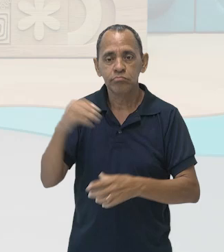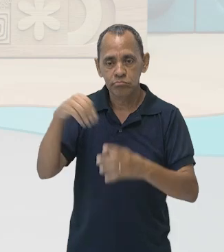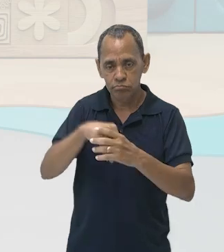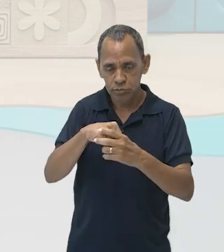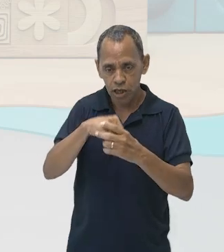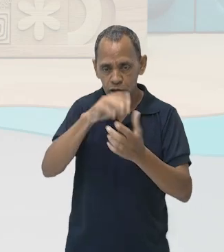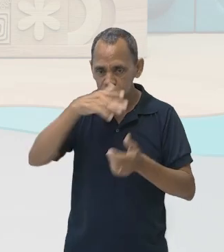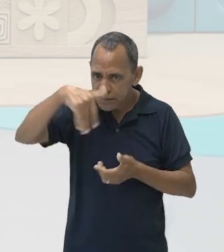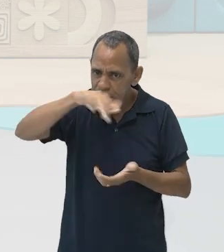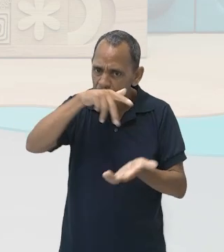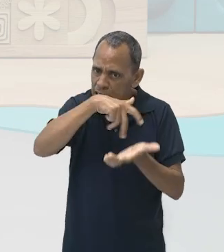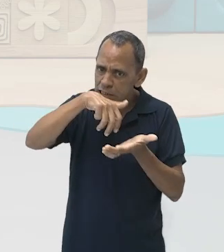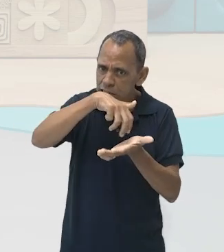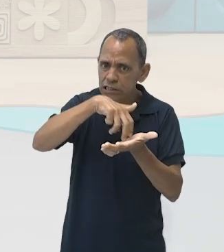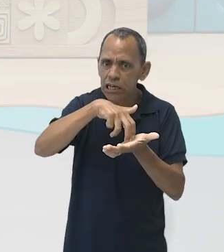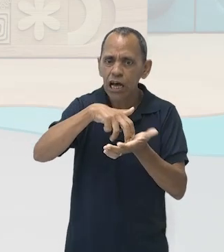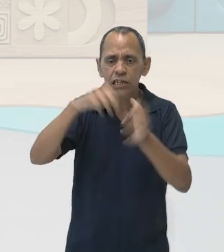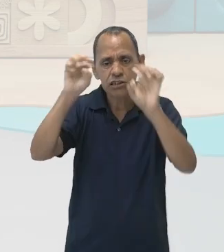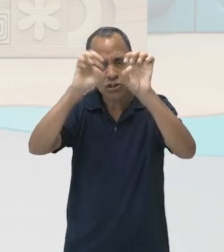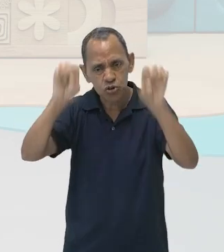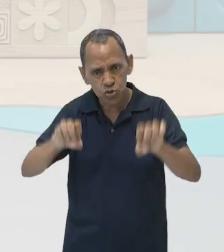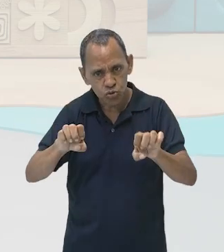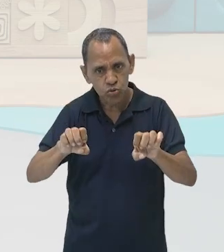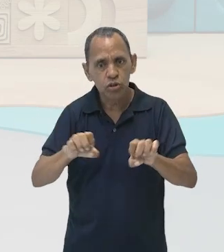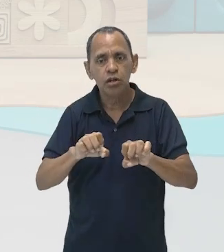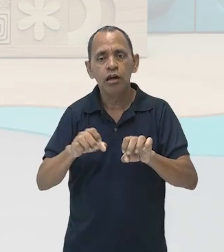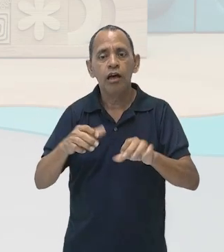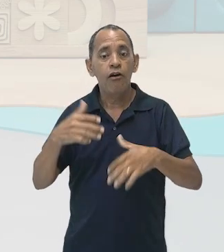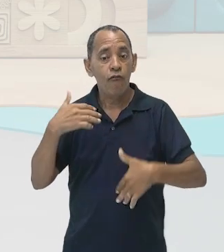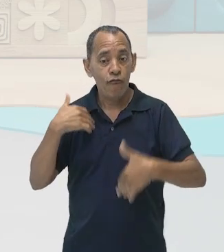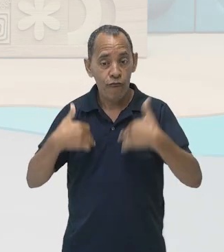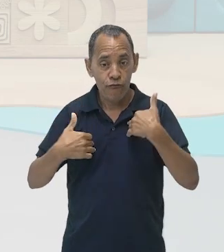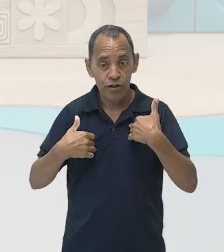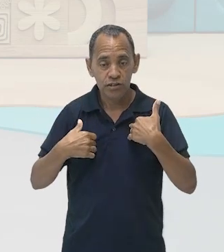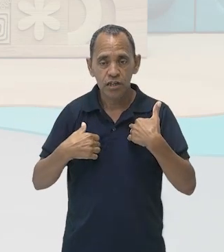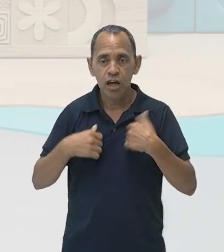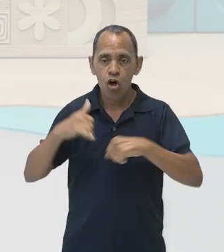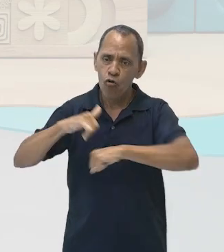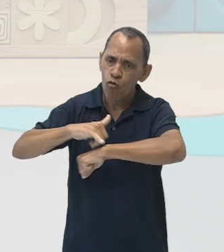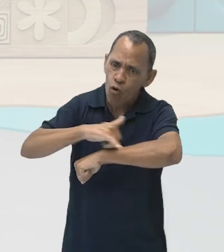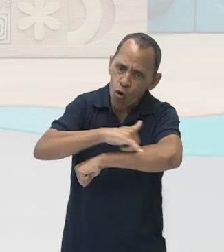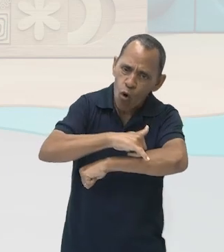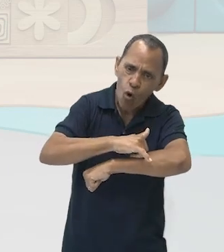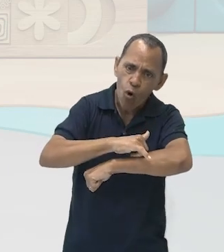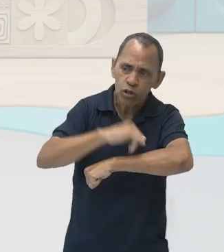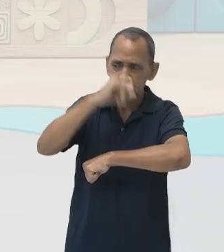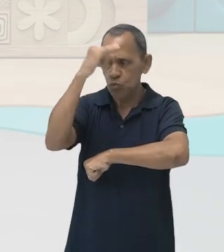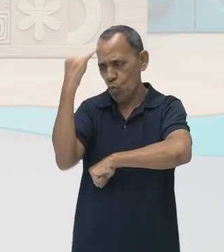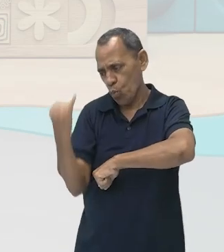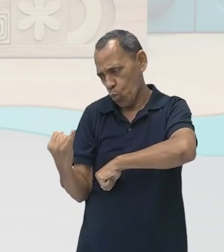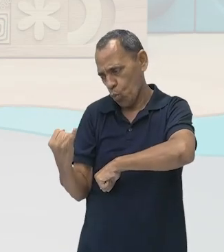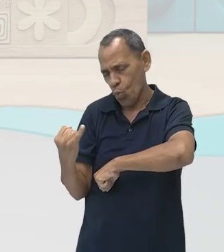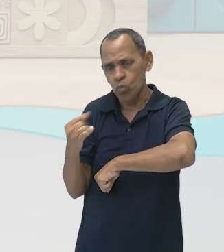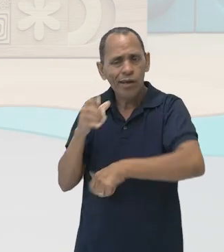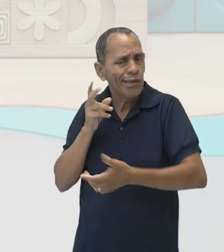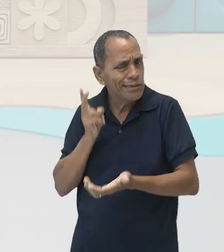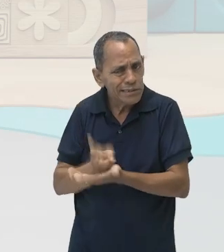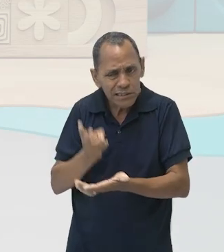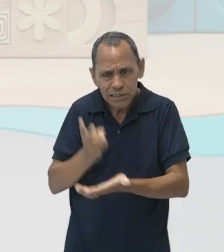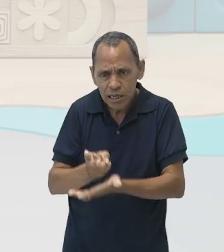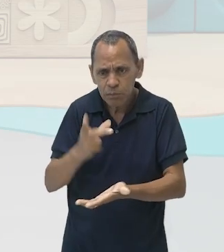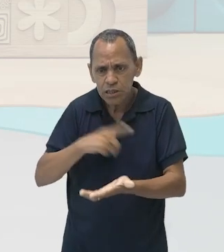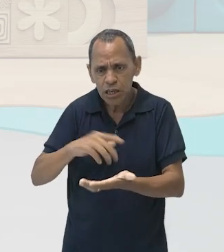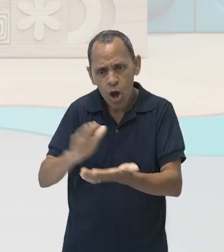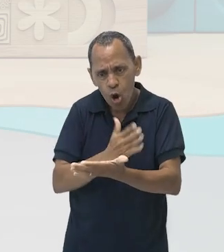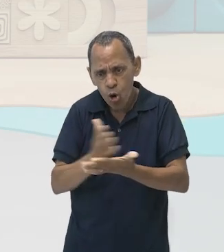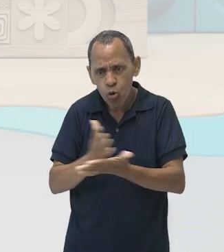estrutura física. Seja você mais forte, seja você mais magro, o que acontece? Vai existir algum tipo de preconceito.